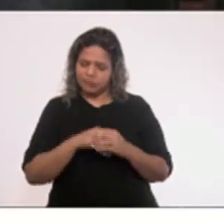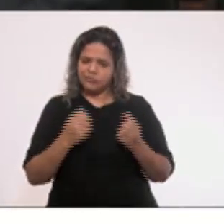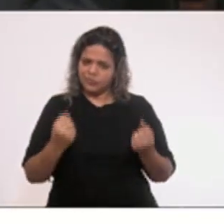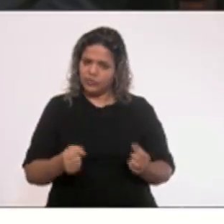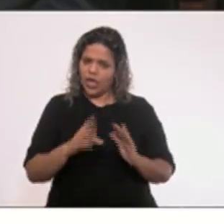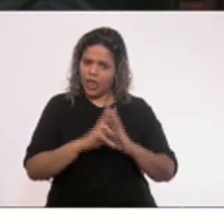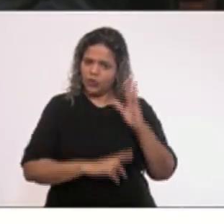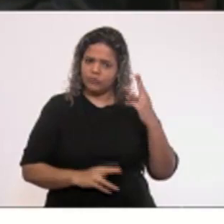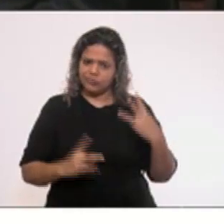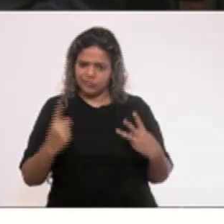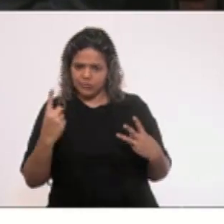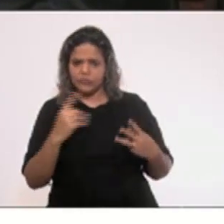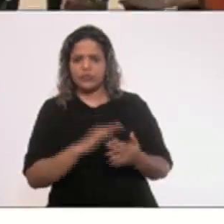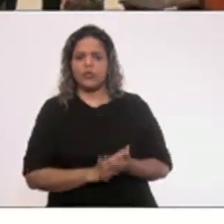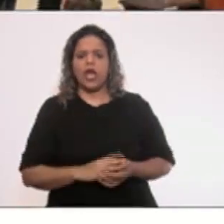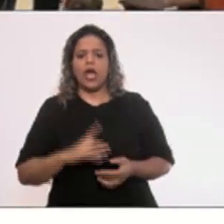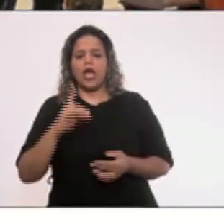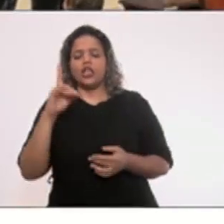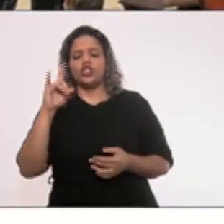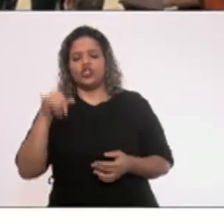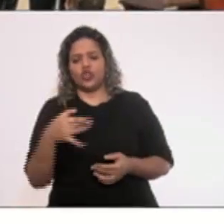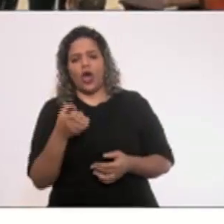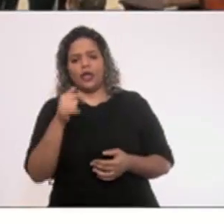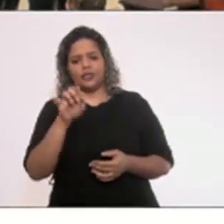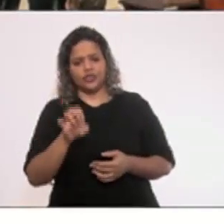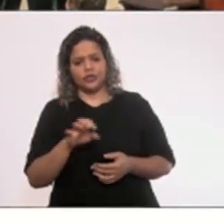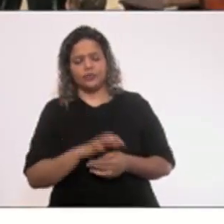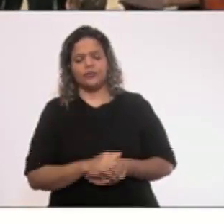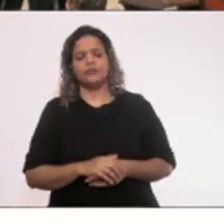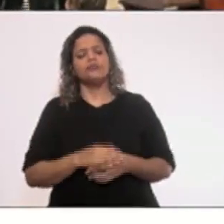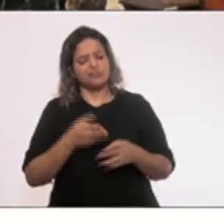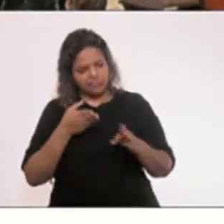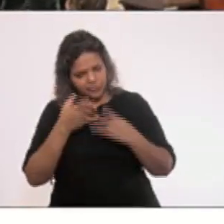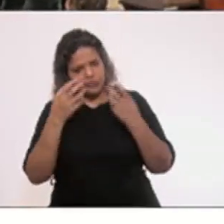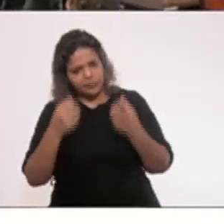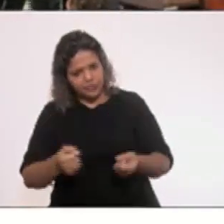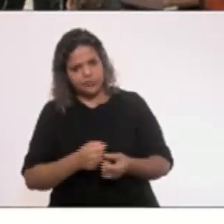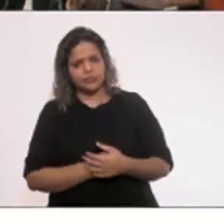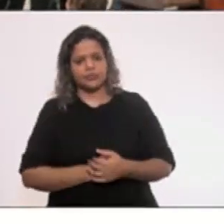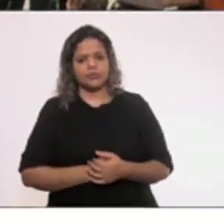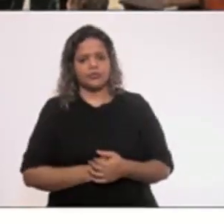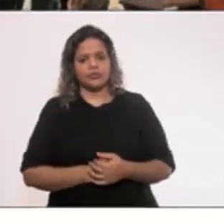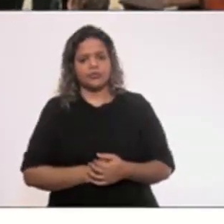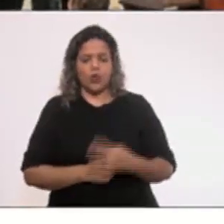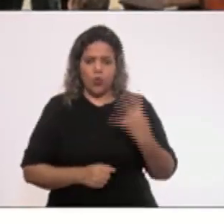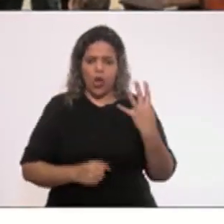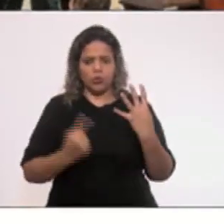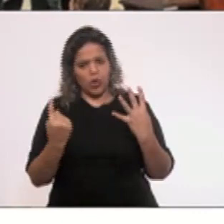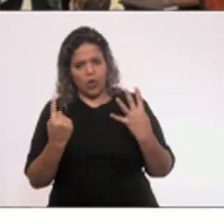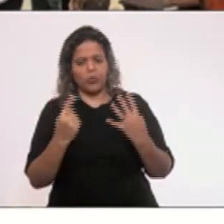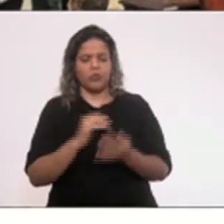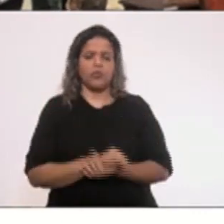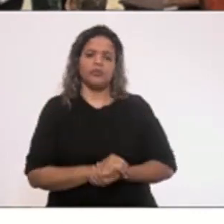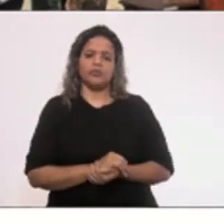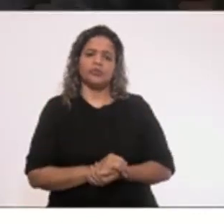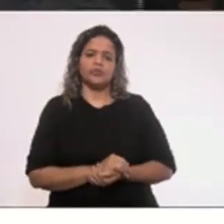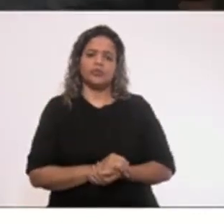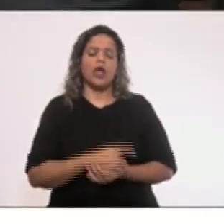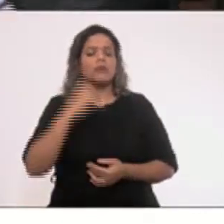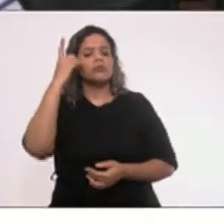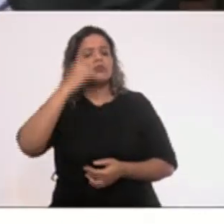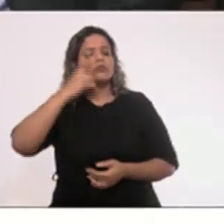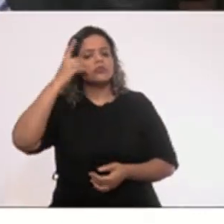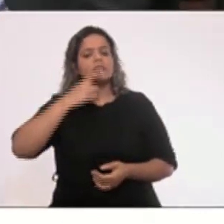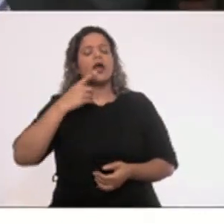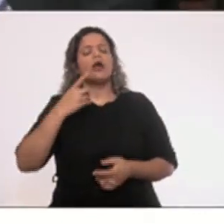presidente. 3-1. Deputado Jorge Felipe Neto. Com o relator, presidente. 4-1.